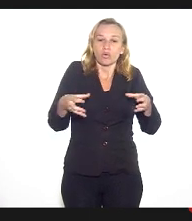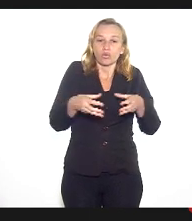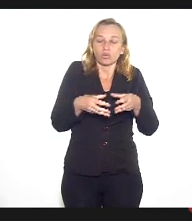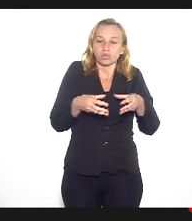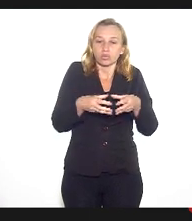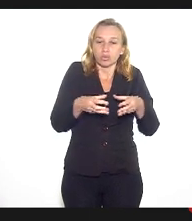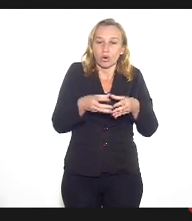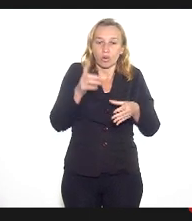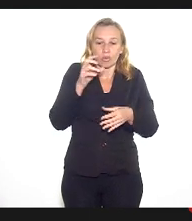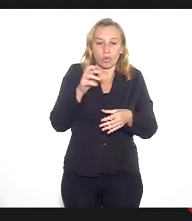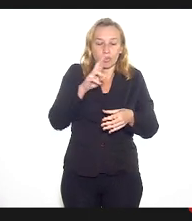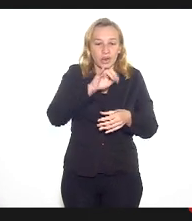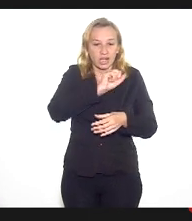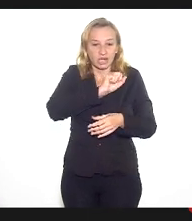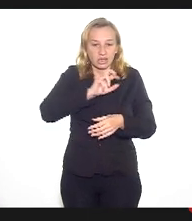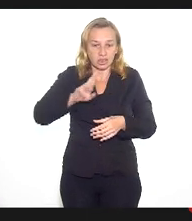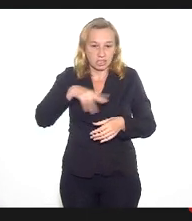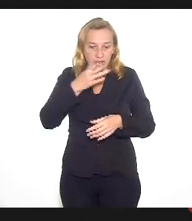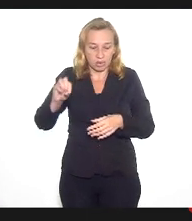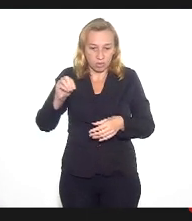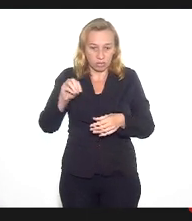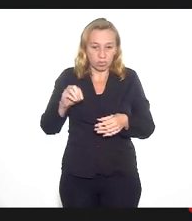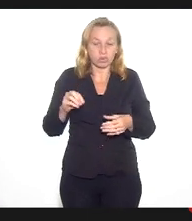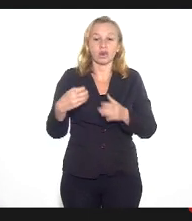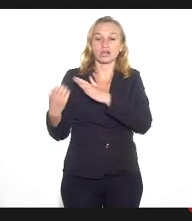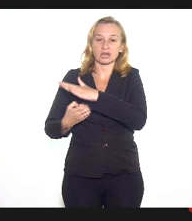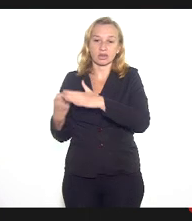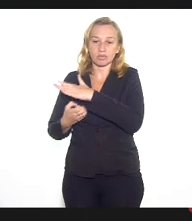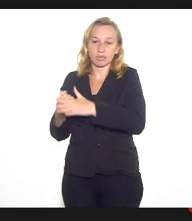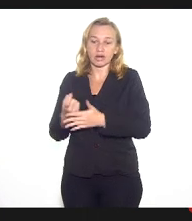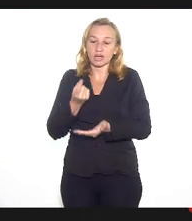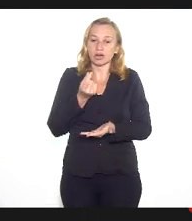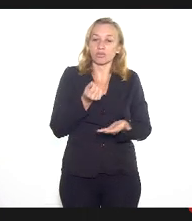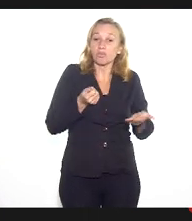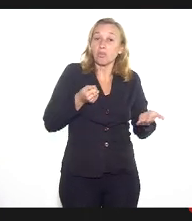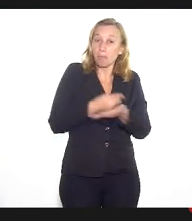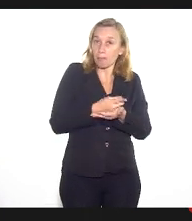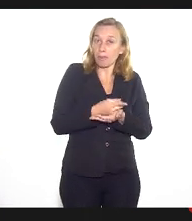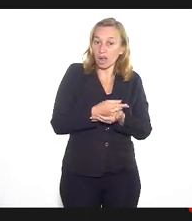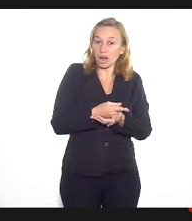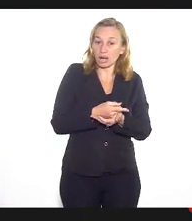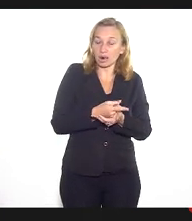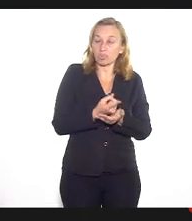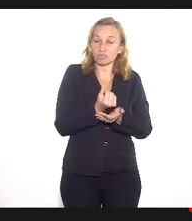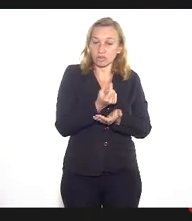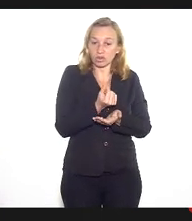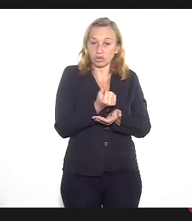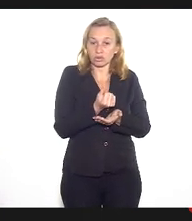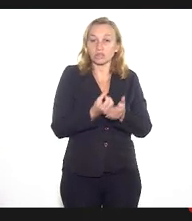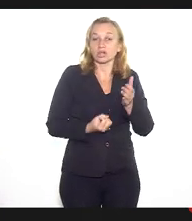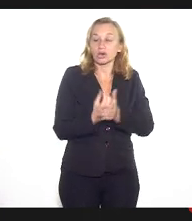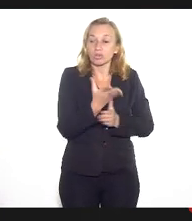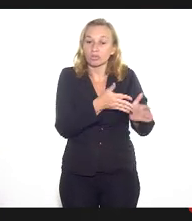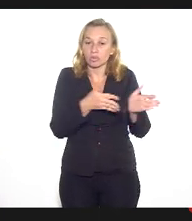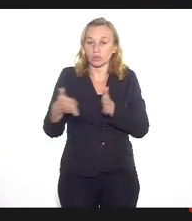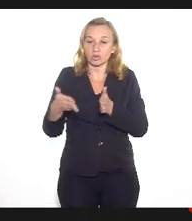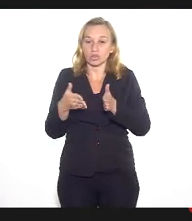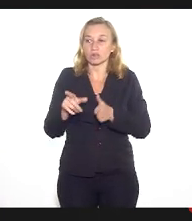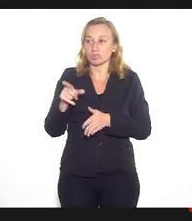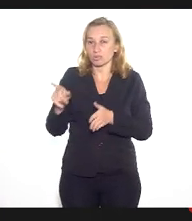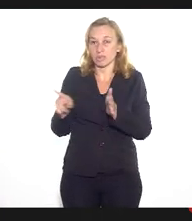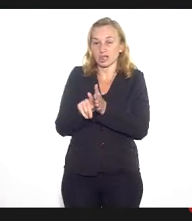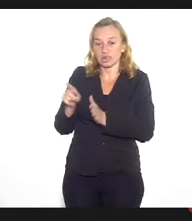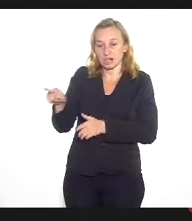significa que as empresas pagam pela sua parcela de custos e investimentos em troca da parcela de produção que a elas